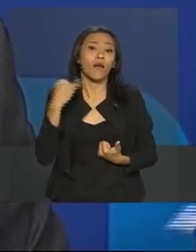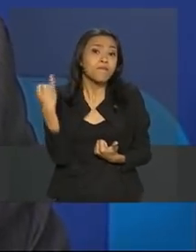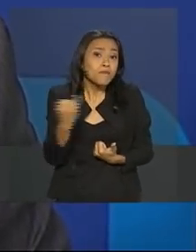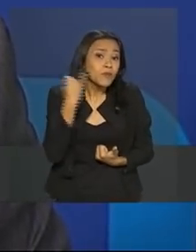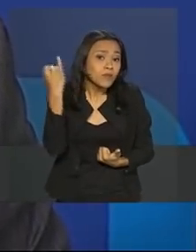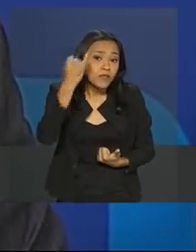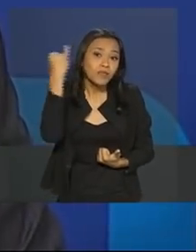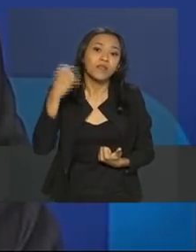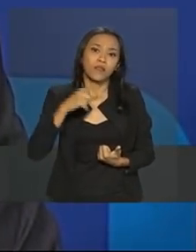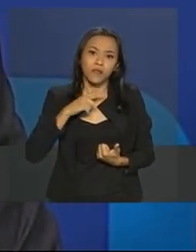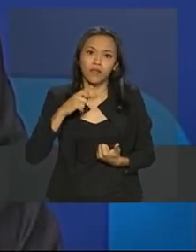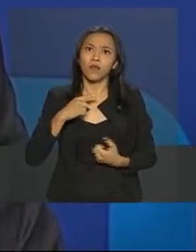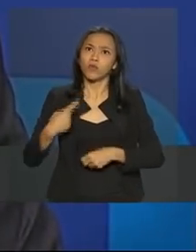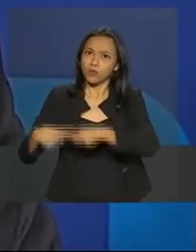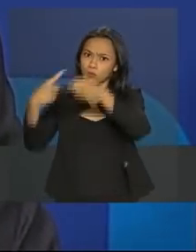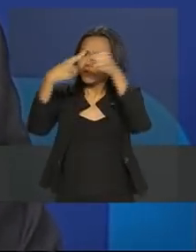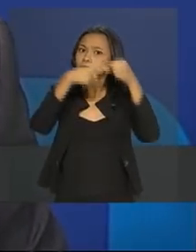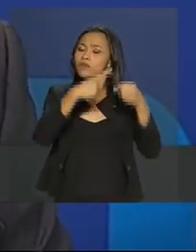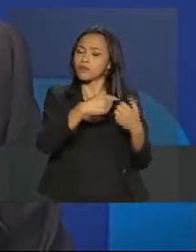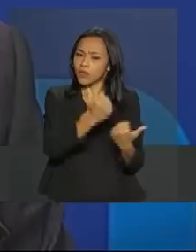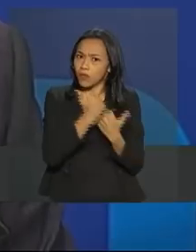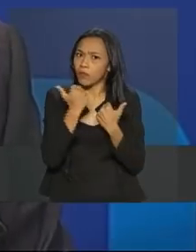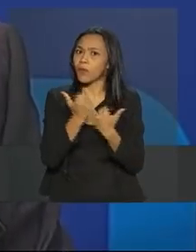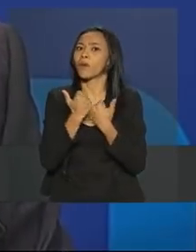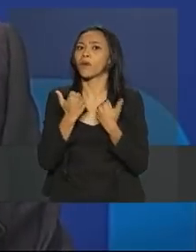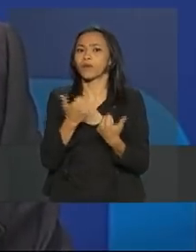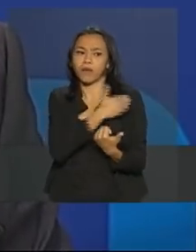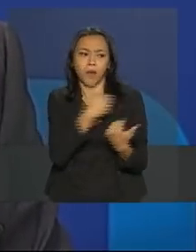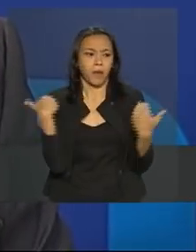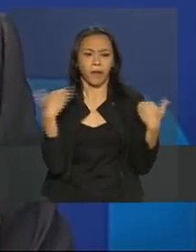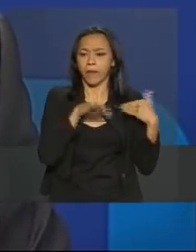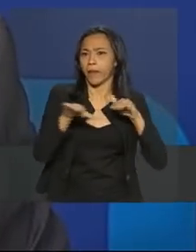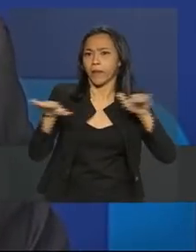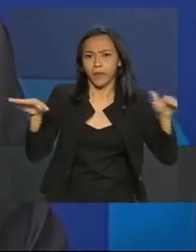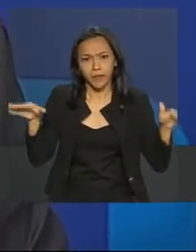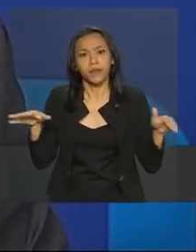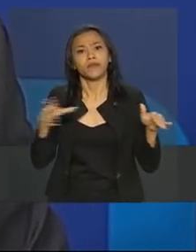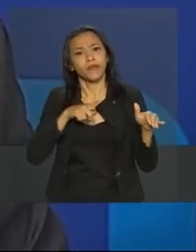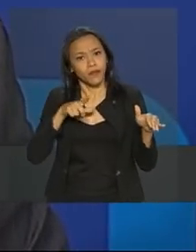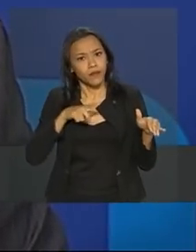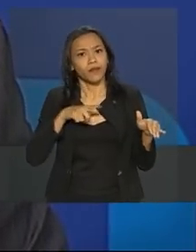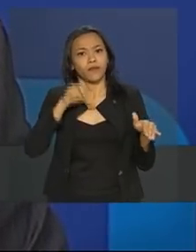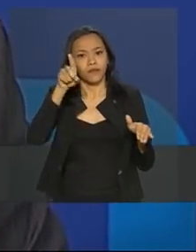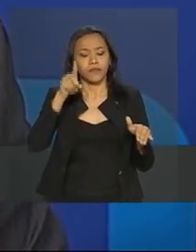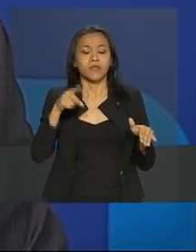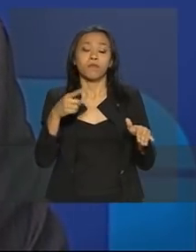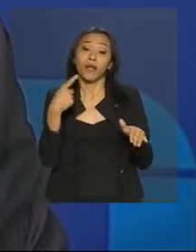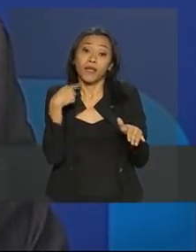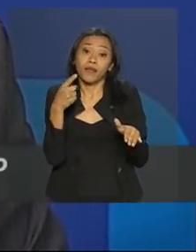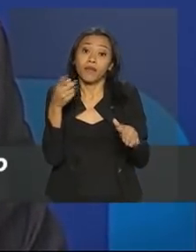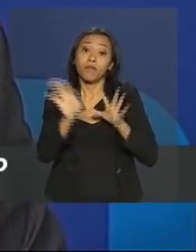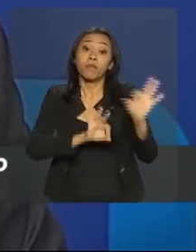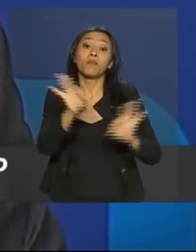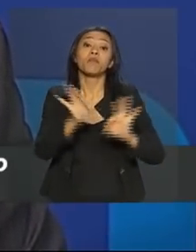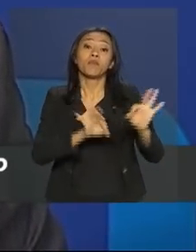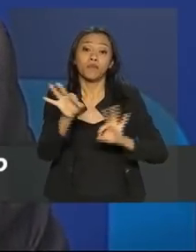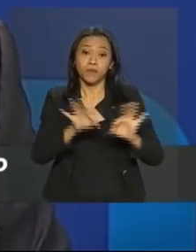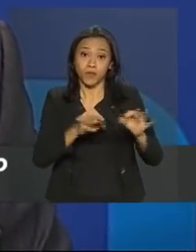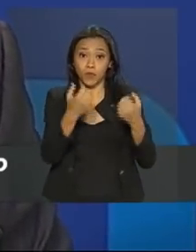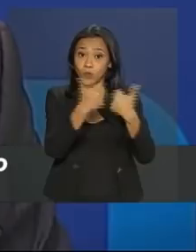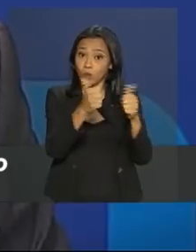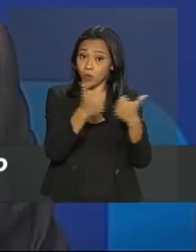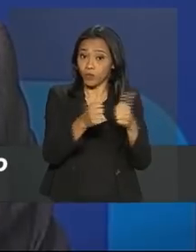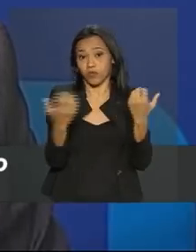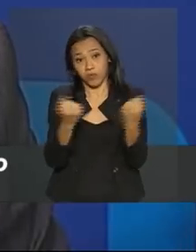tem muitos municípios que apóiam que fazem grandes mobilizações e tudo mais também olhem pro transporte para garantir que o aluno possa chegar